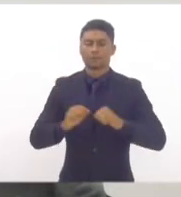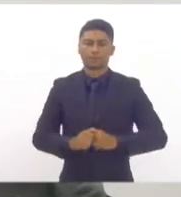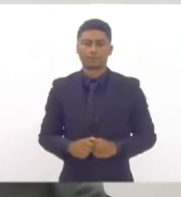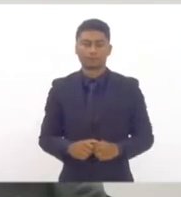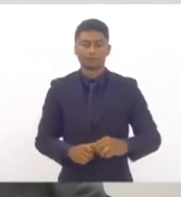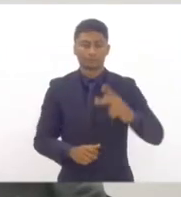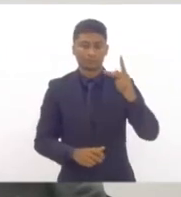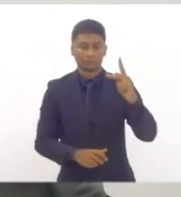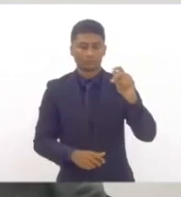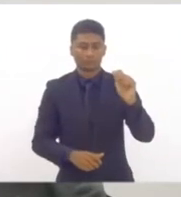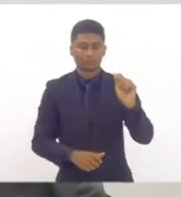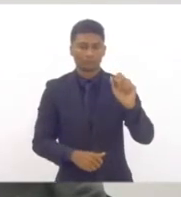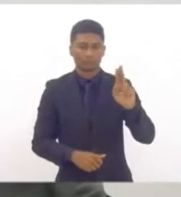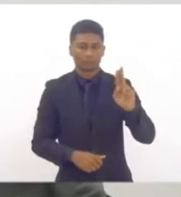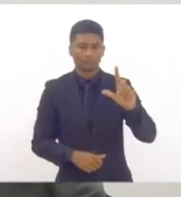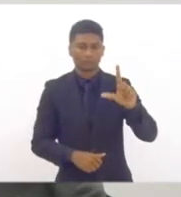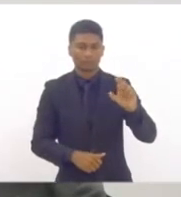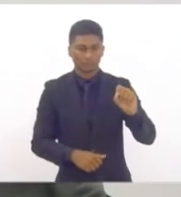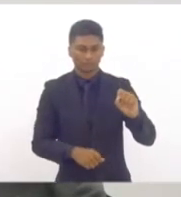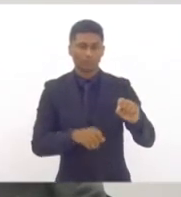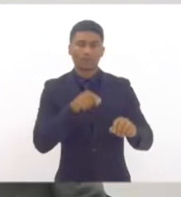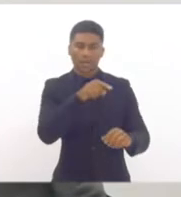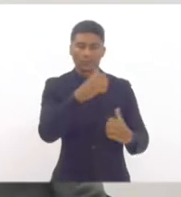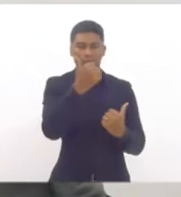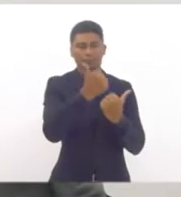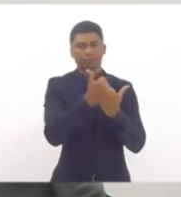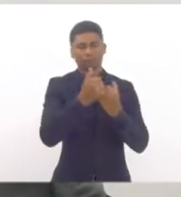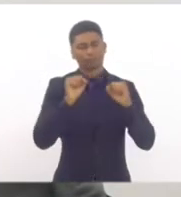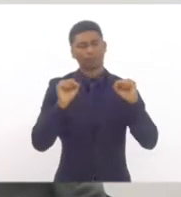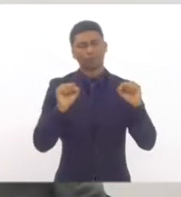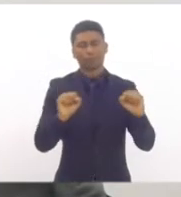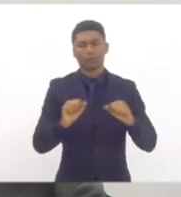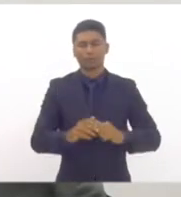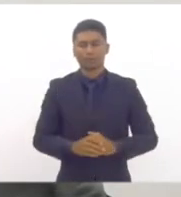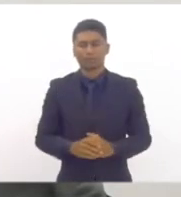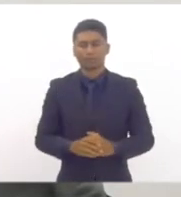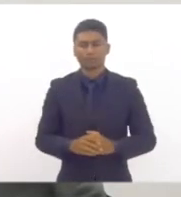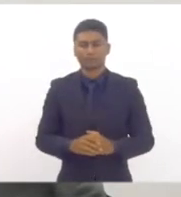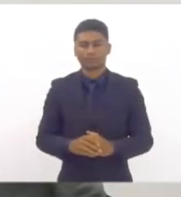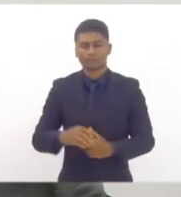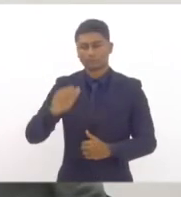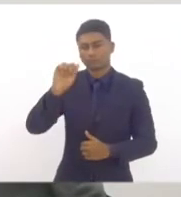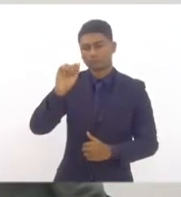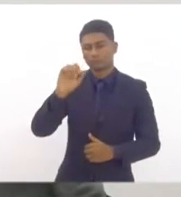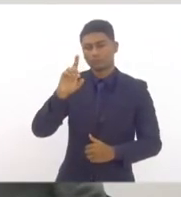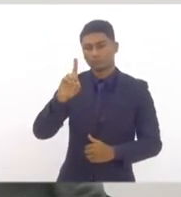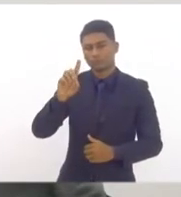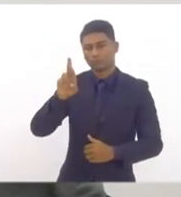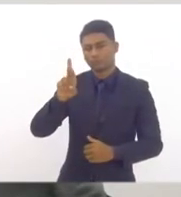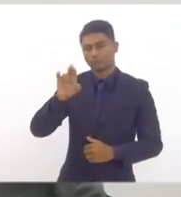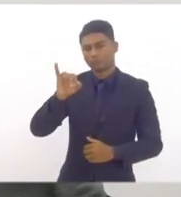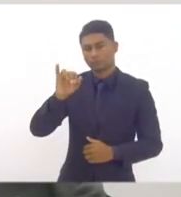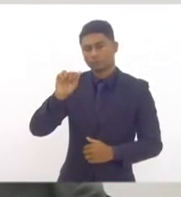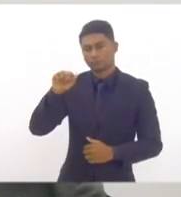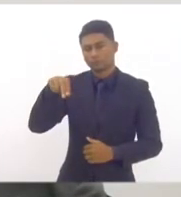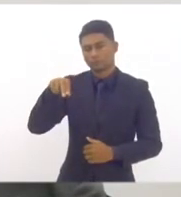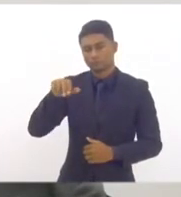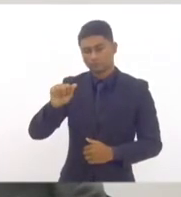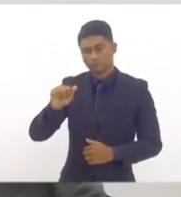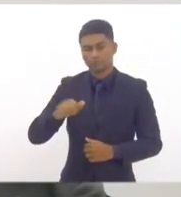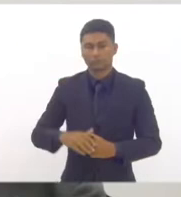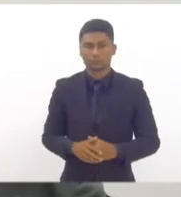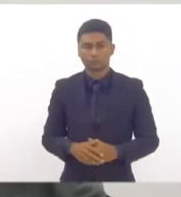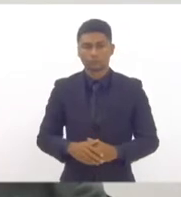Paulo Fernando de Castro, também habilitado para a reserva de vagas, a candidata Adriana Ribeiro Secundo, a